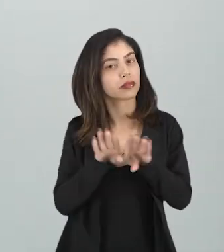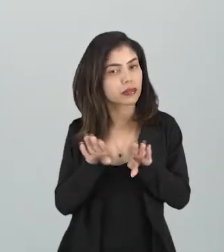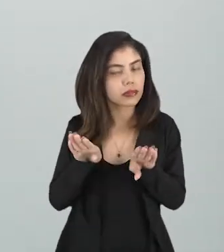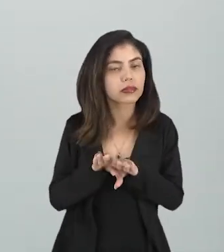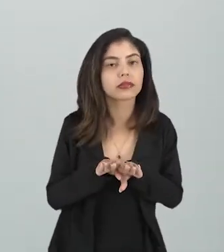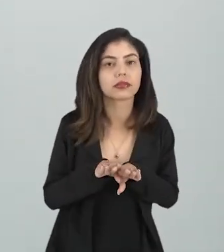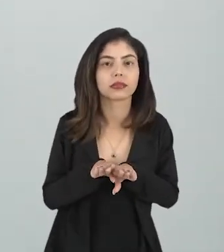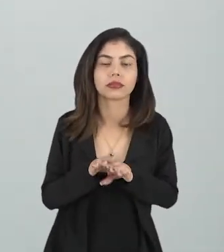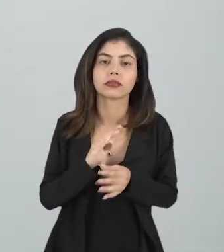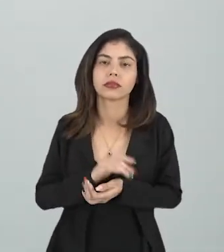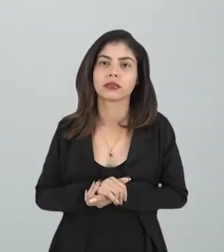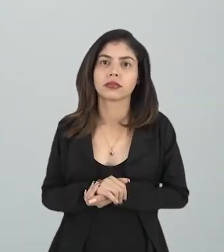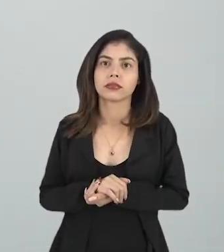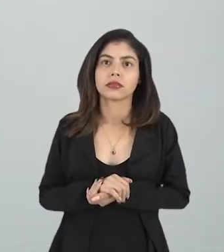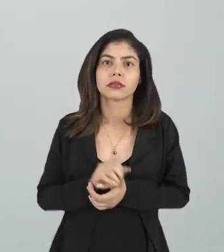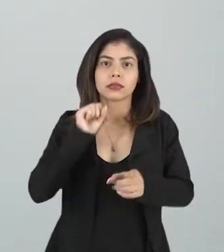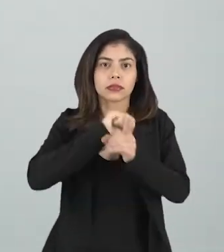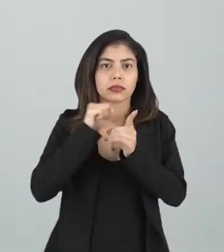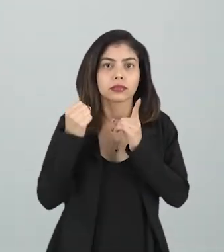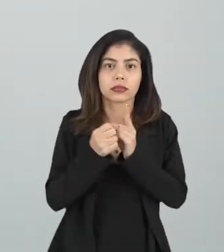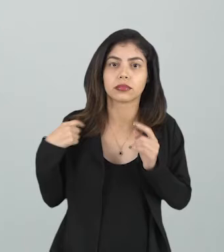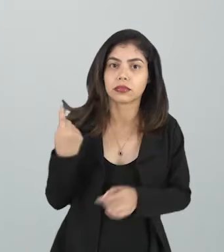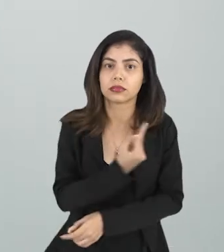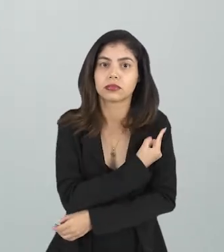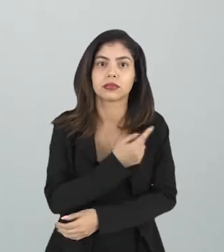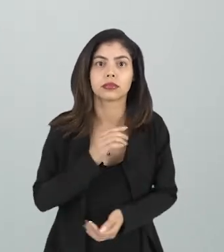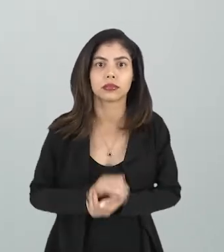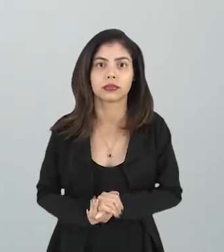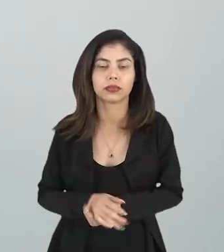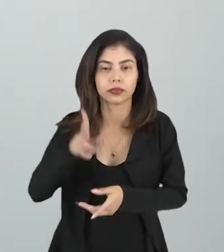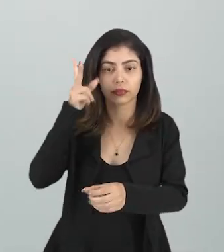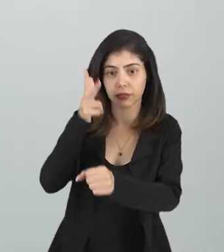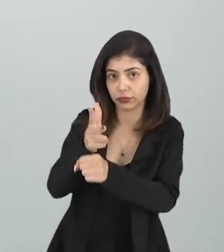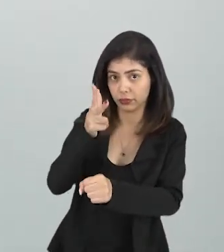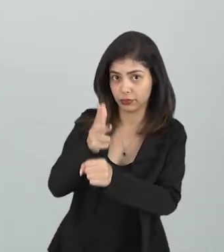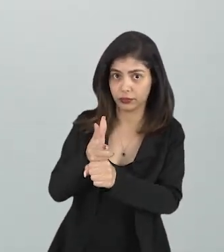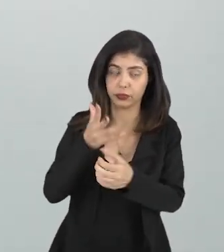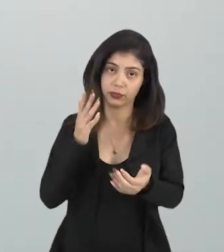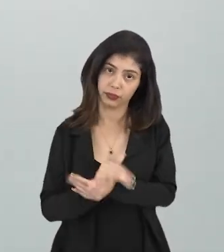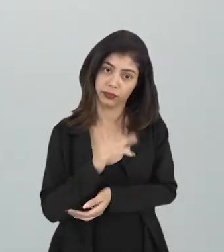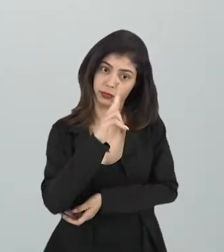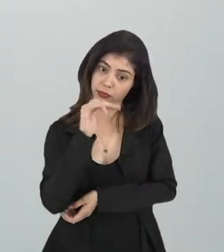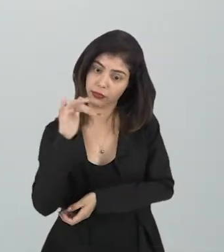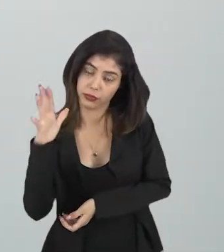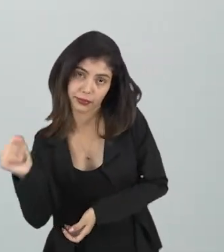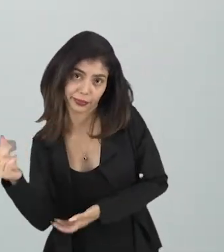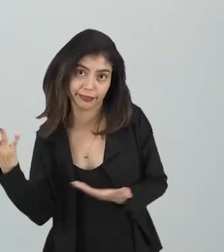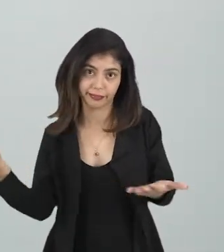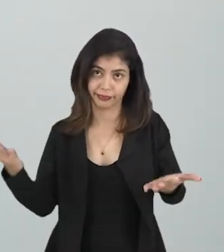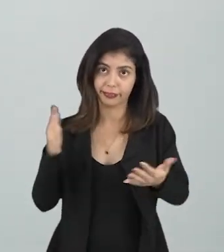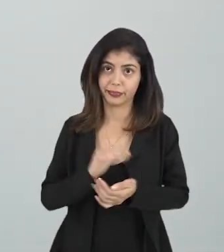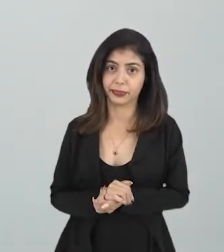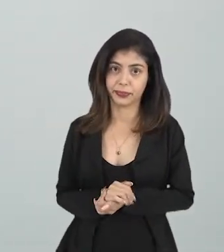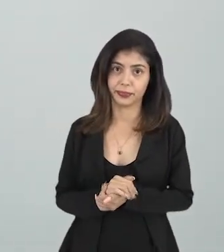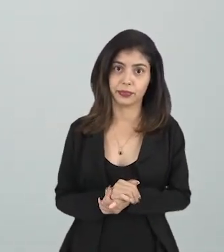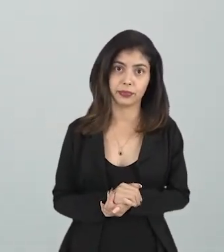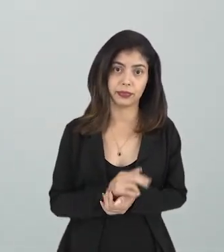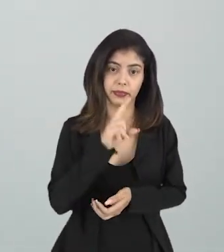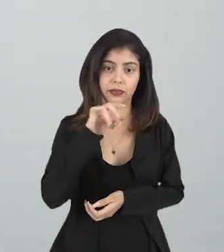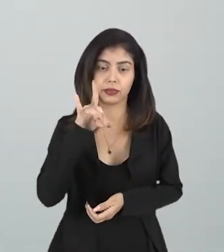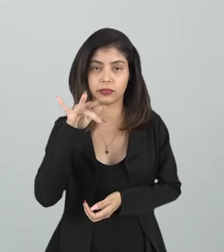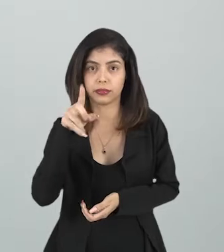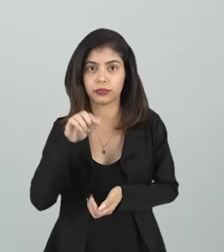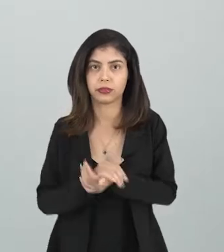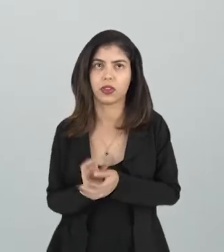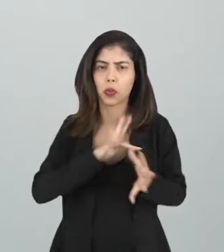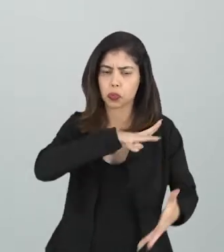aí na sociedade, que a gente assiste seus vídeos no YouTube, que nunca entraram na universidade, mas tem uma